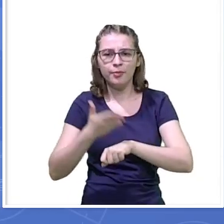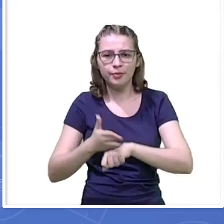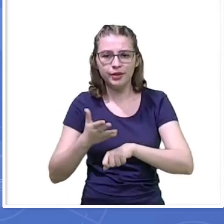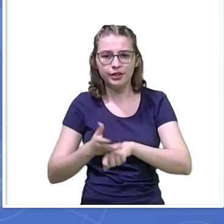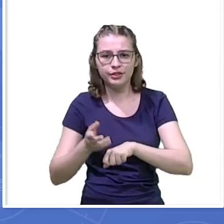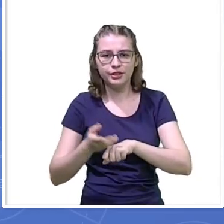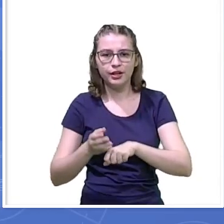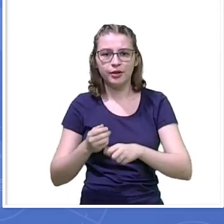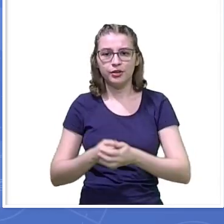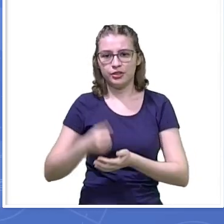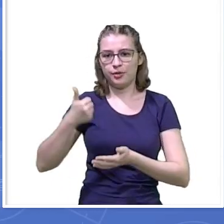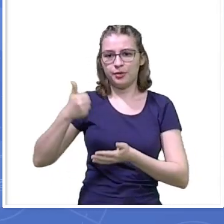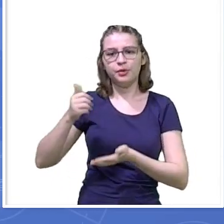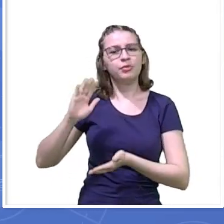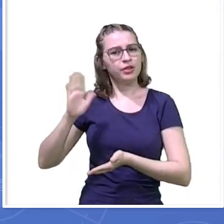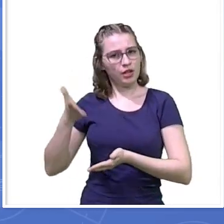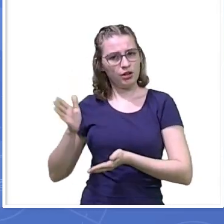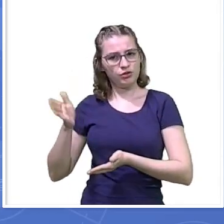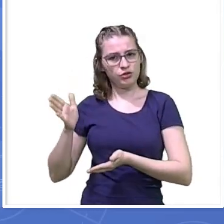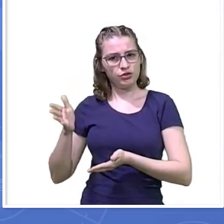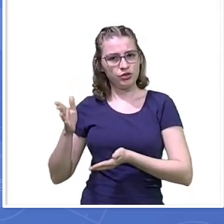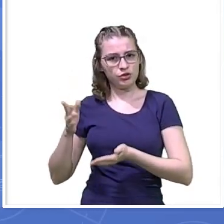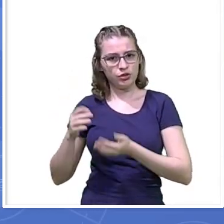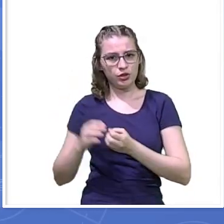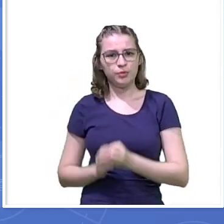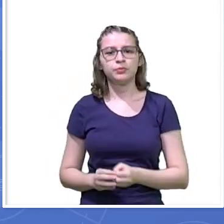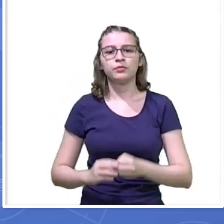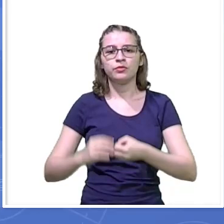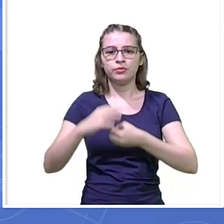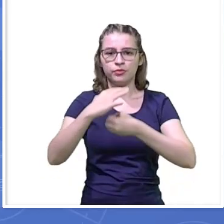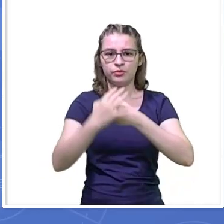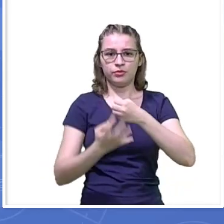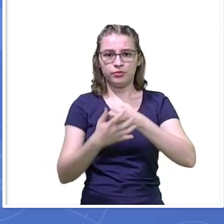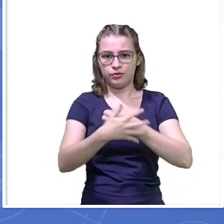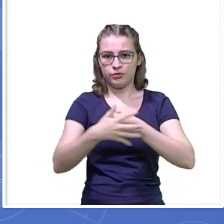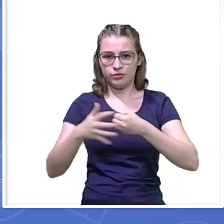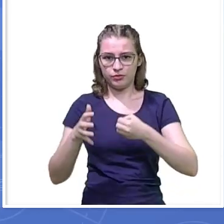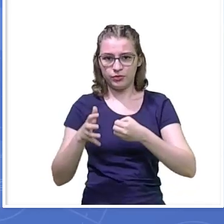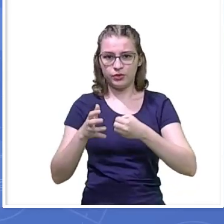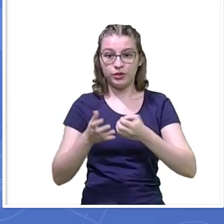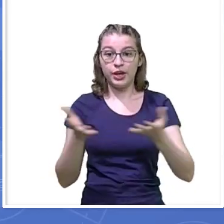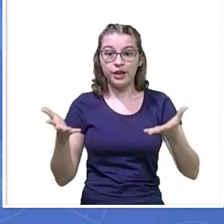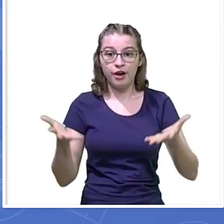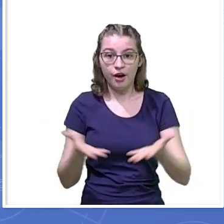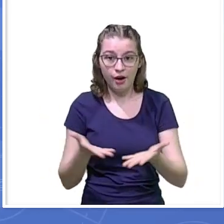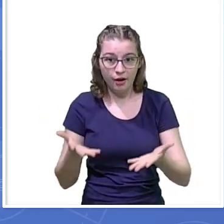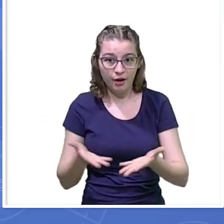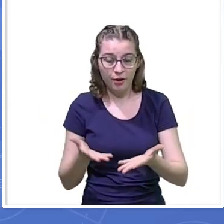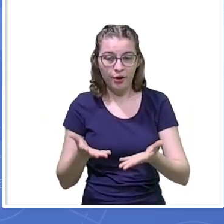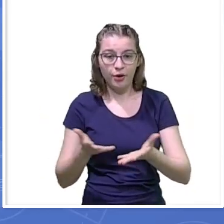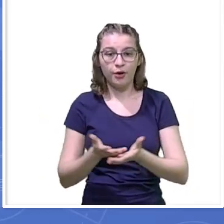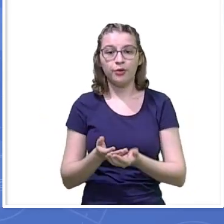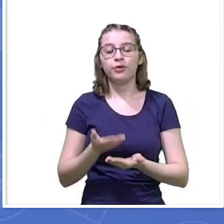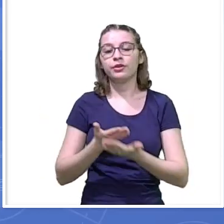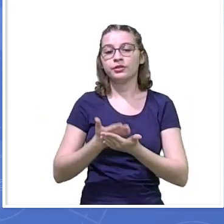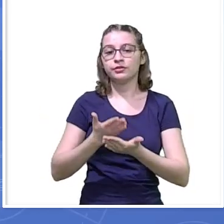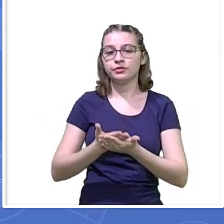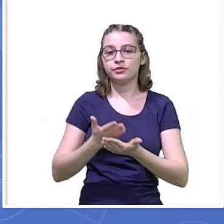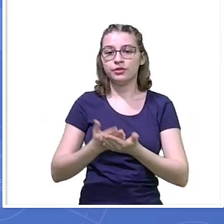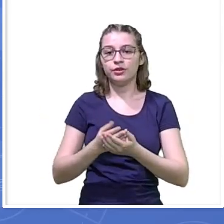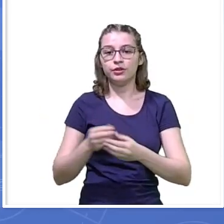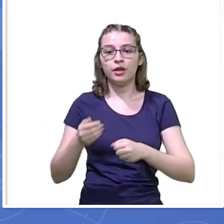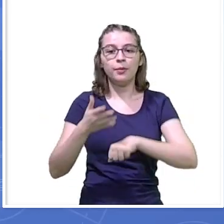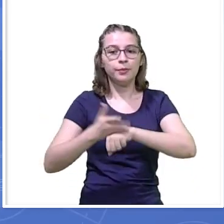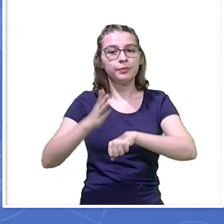tivemos a nossa primeira aula, certo? Sobre coordenadas geográficas. E agora, nesse momento da aula, nós vamos ter o